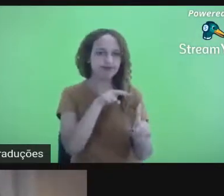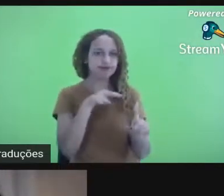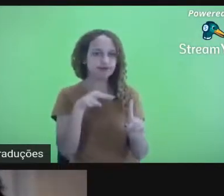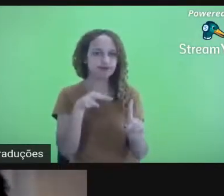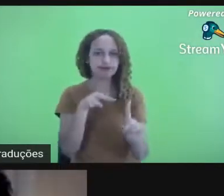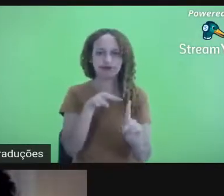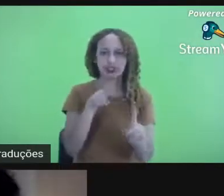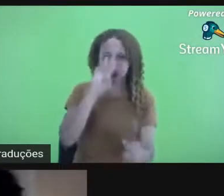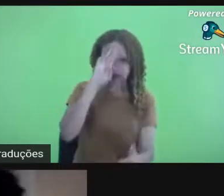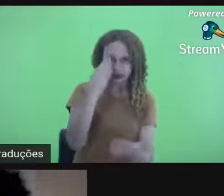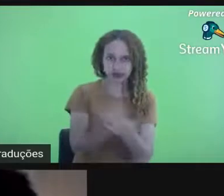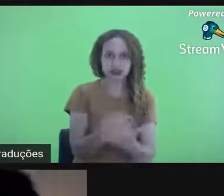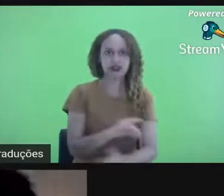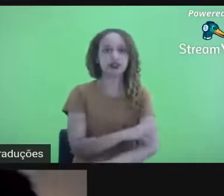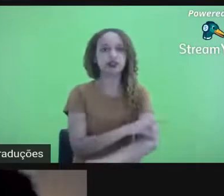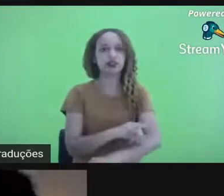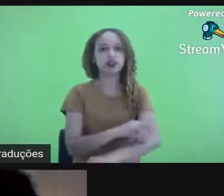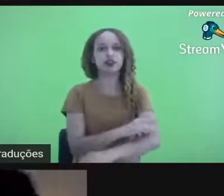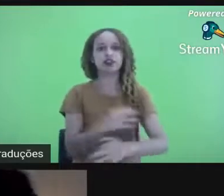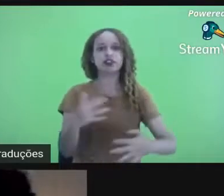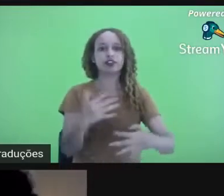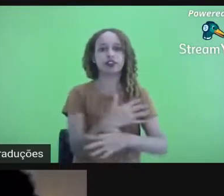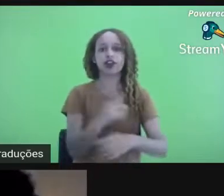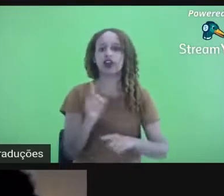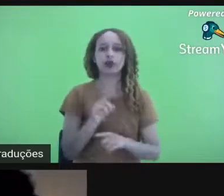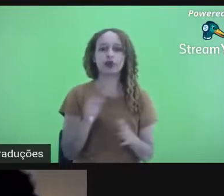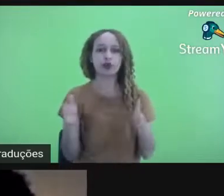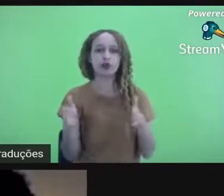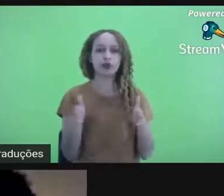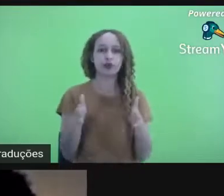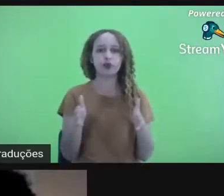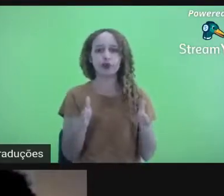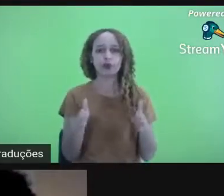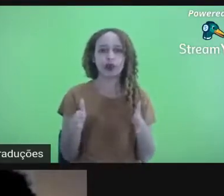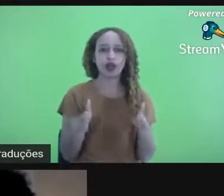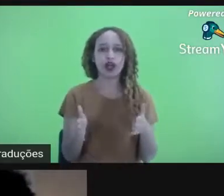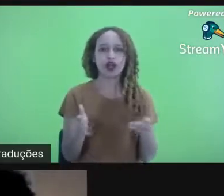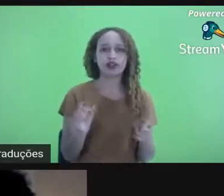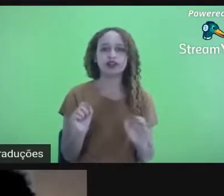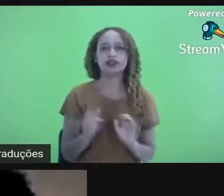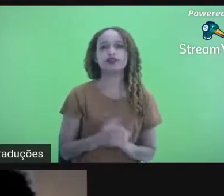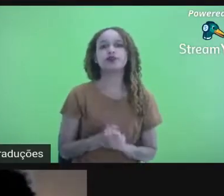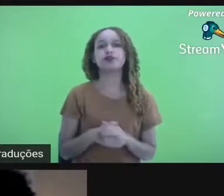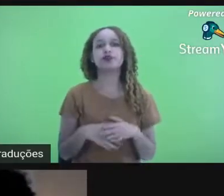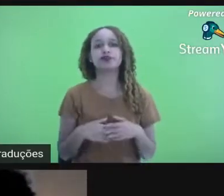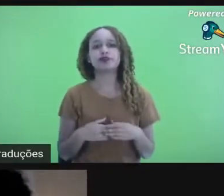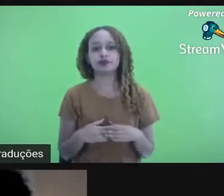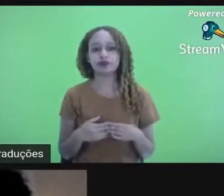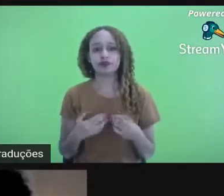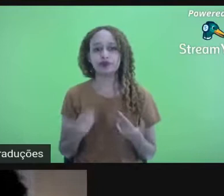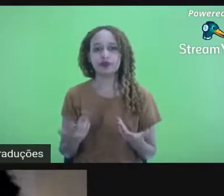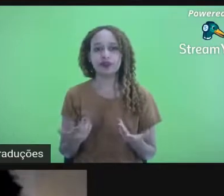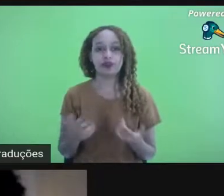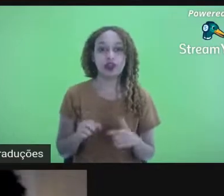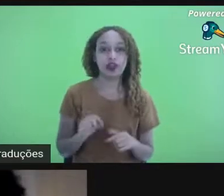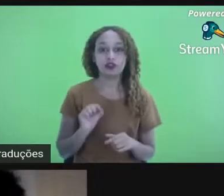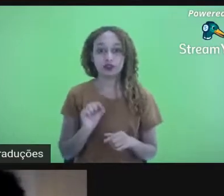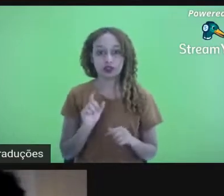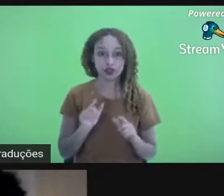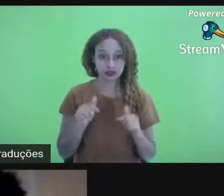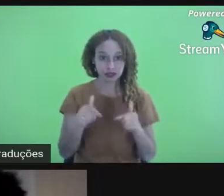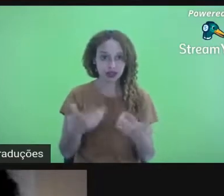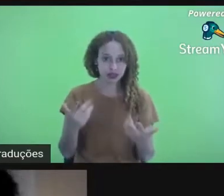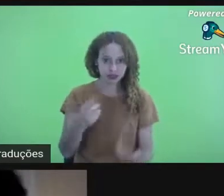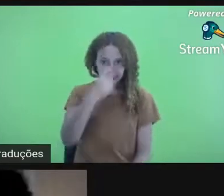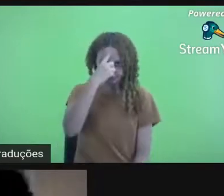acreditando que a arquitetura não está dissociada em nenhum momento do debate da sociedade,